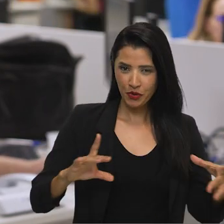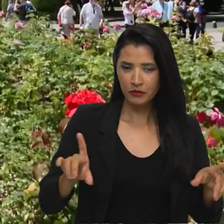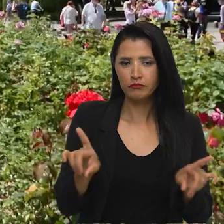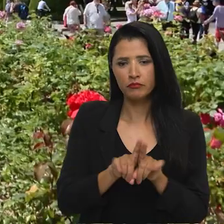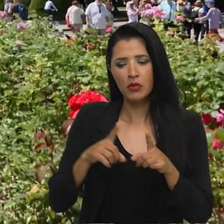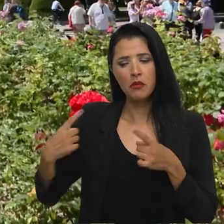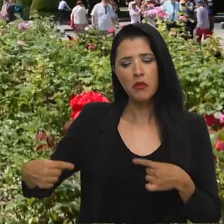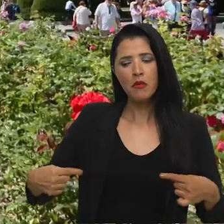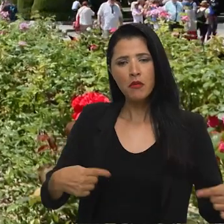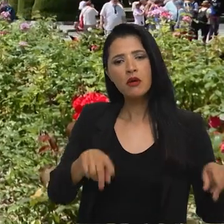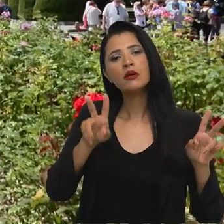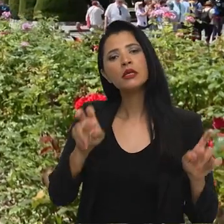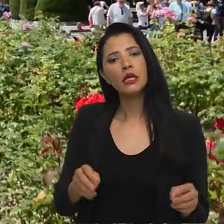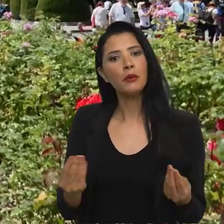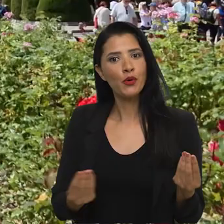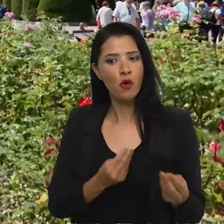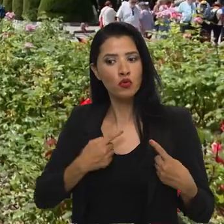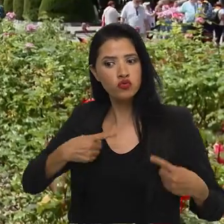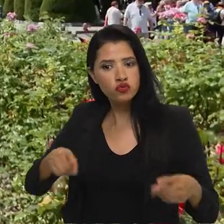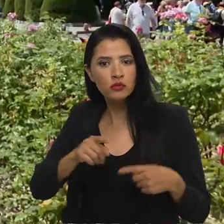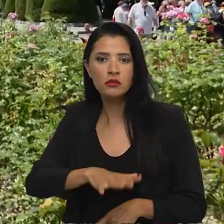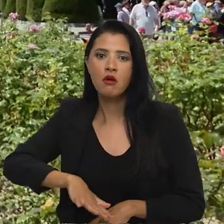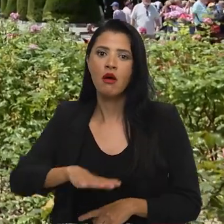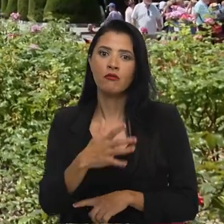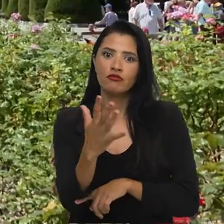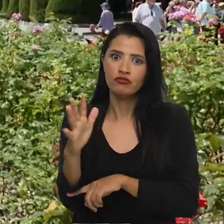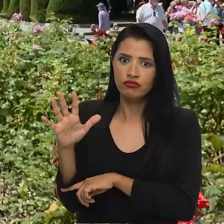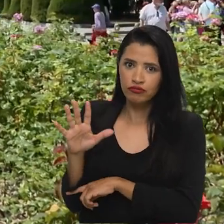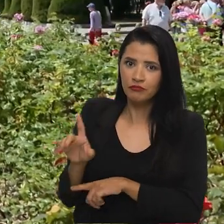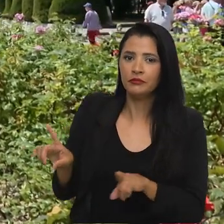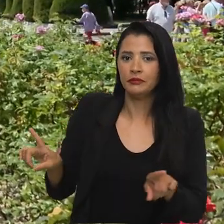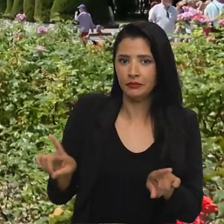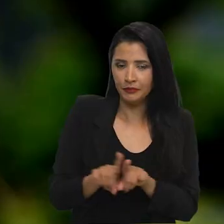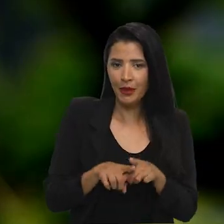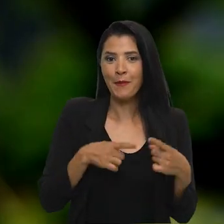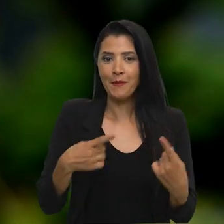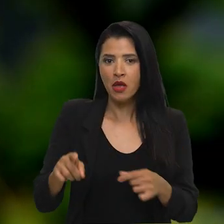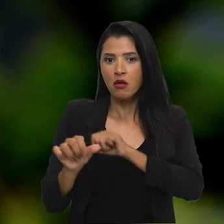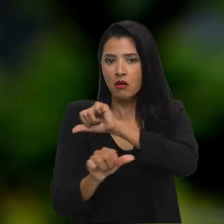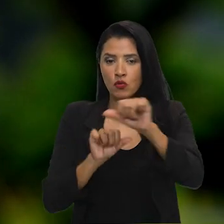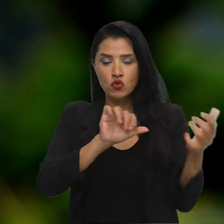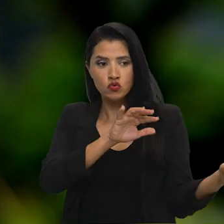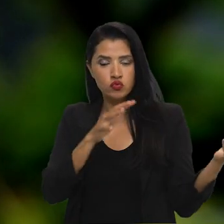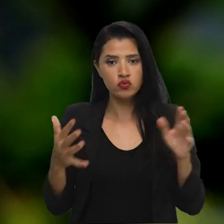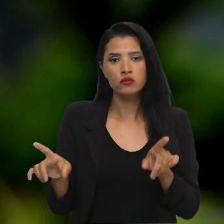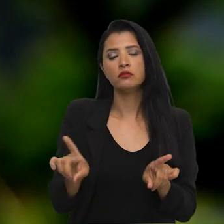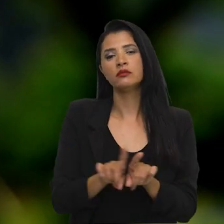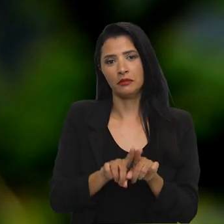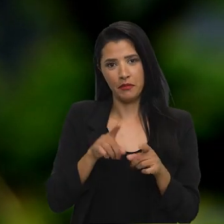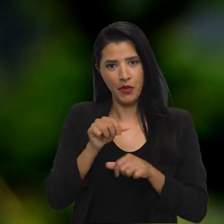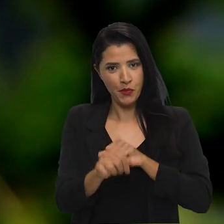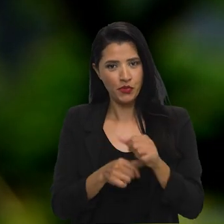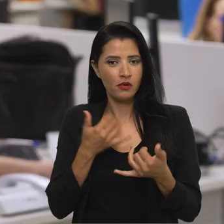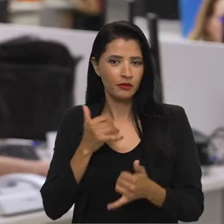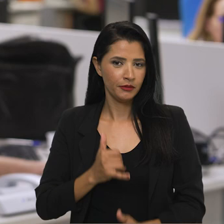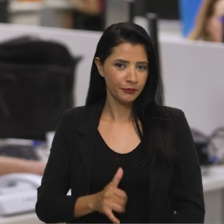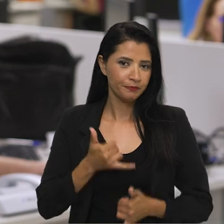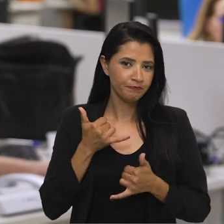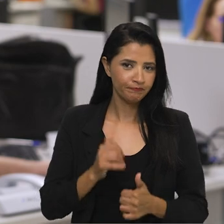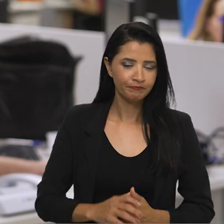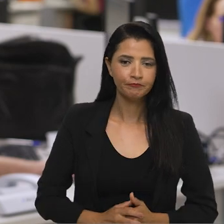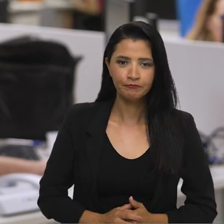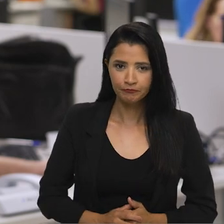democracia. Também serão debatidos temas como os desafios nas áreas ambiental, enfrentamento das mudanças climáticas